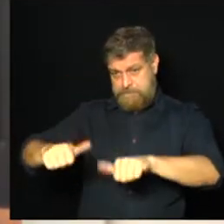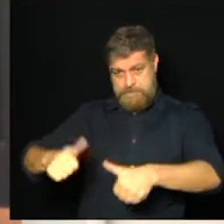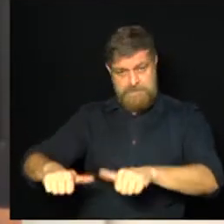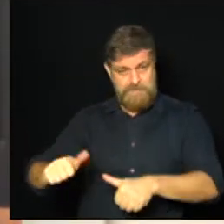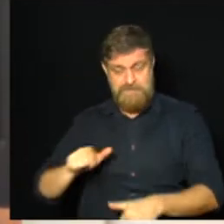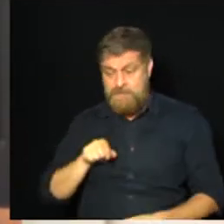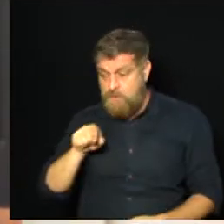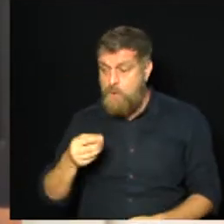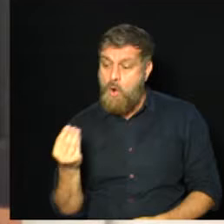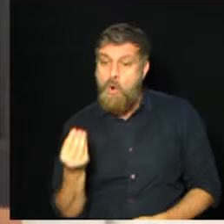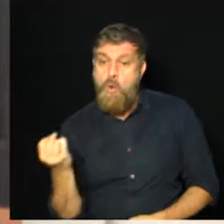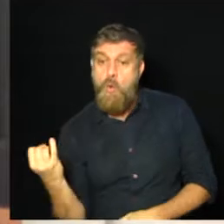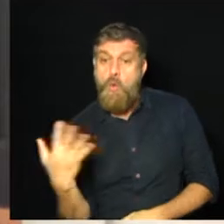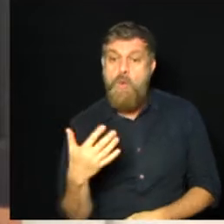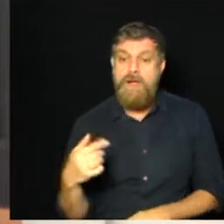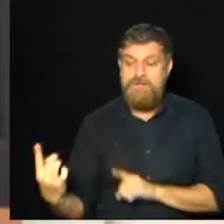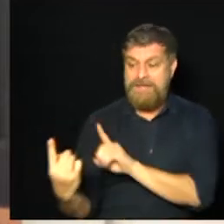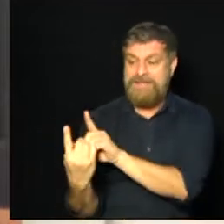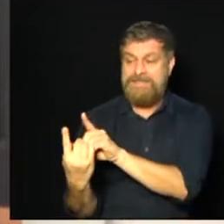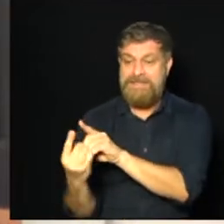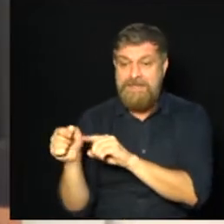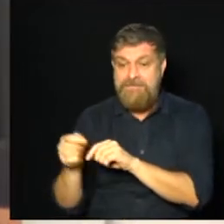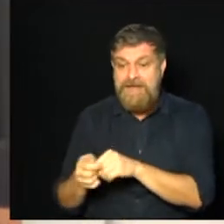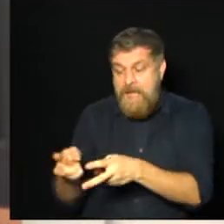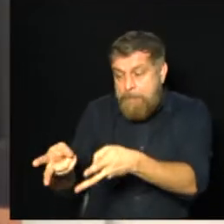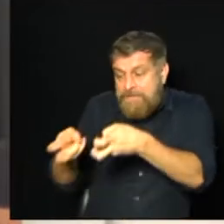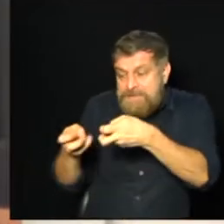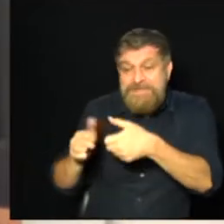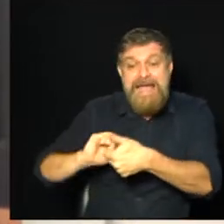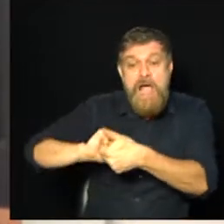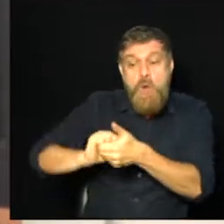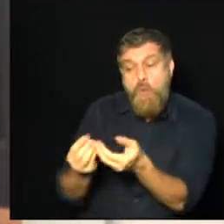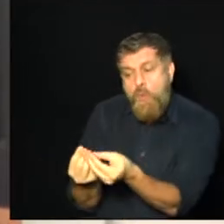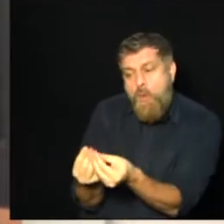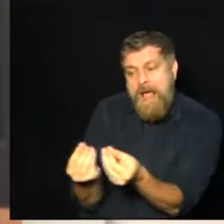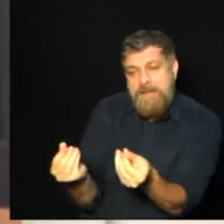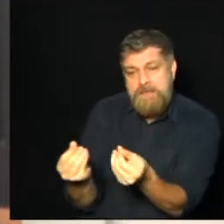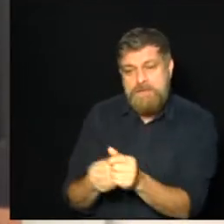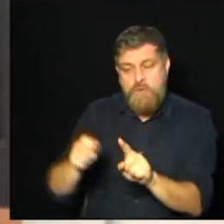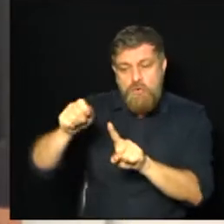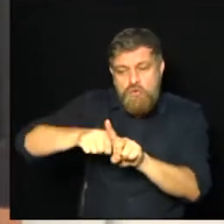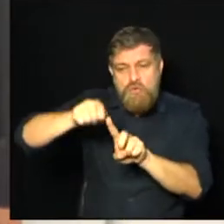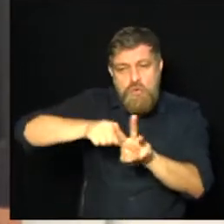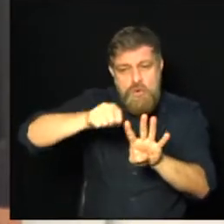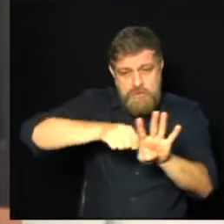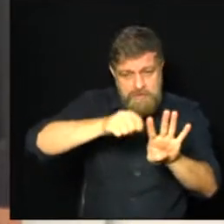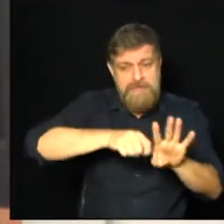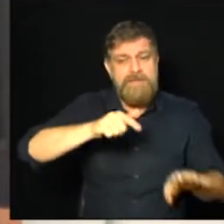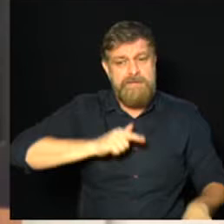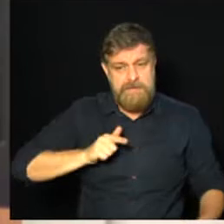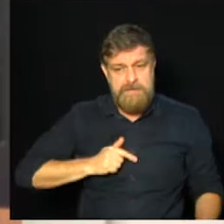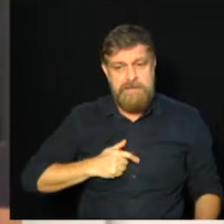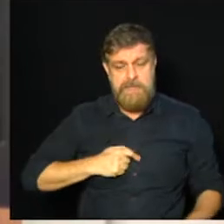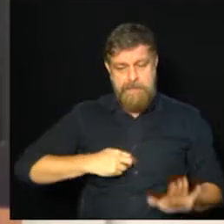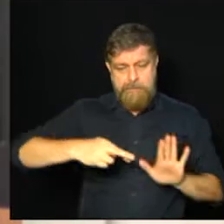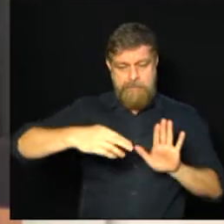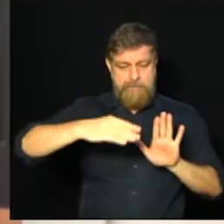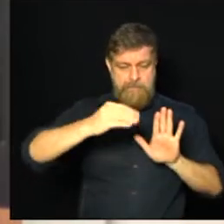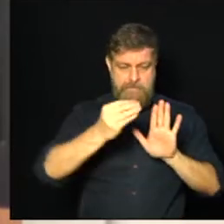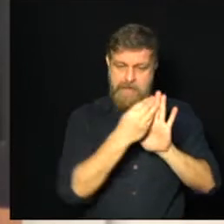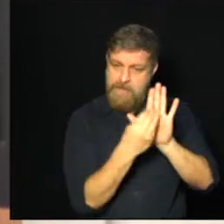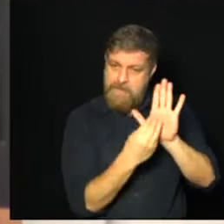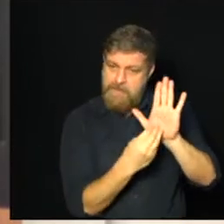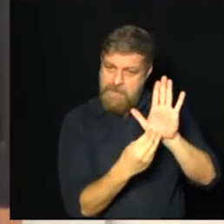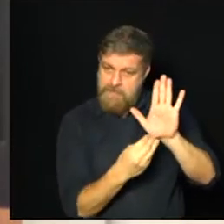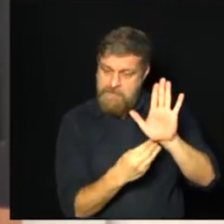que ele atende, mas sim a qualidade desse atendimento. Então, todo mês, mensalmente, tem uma série de questões e pontuações